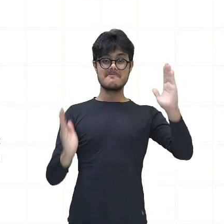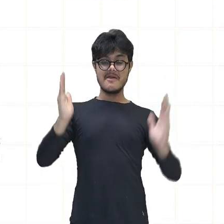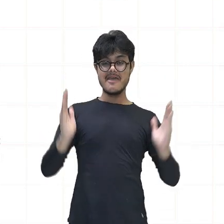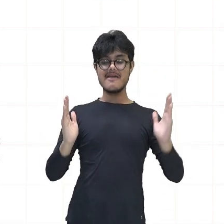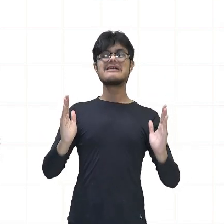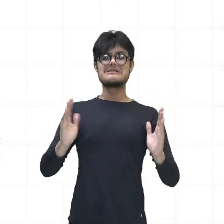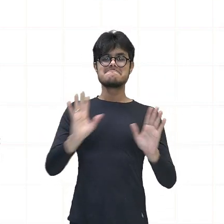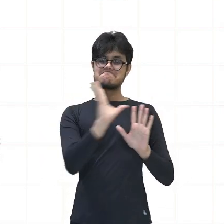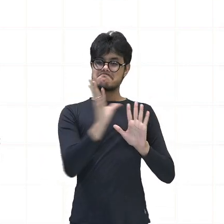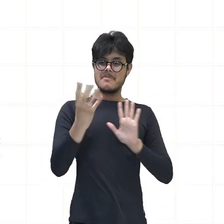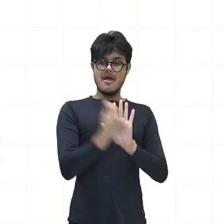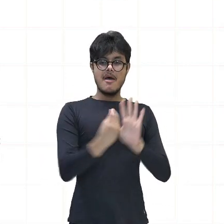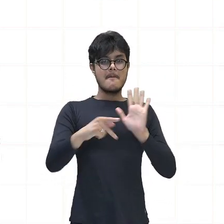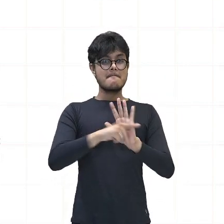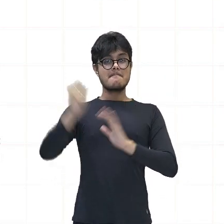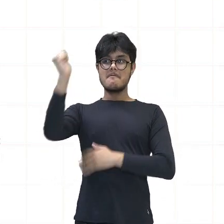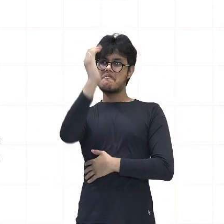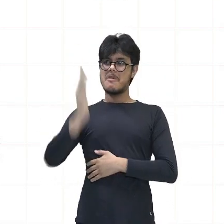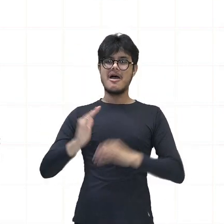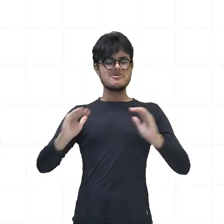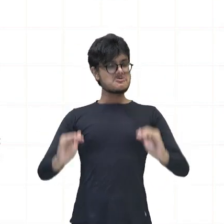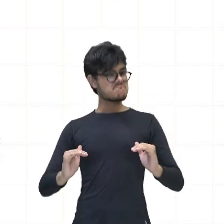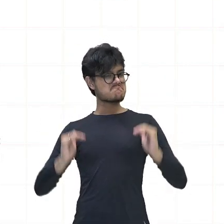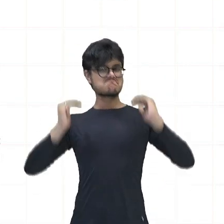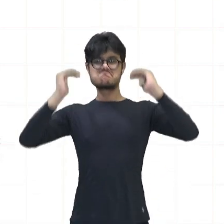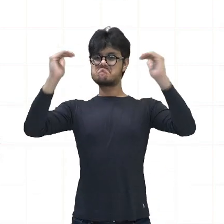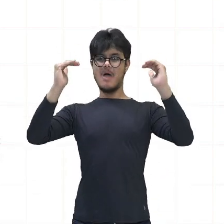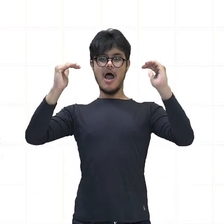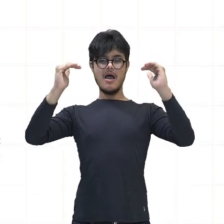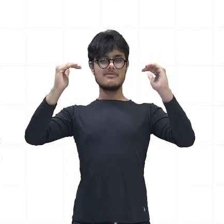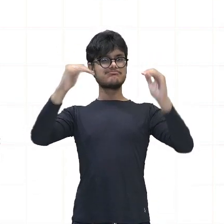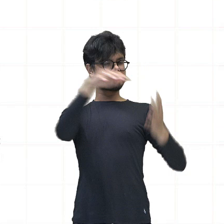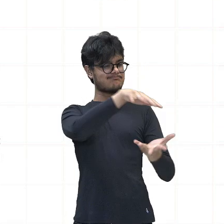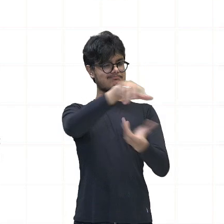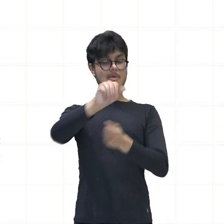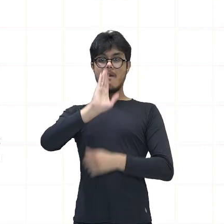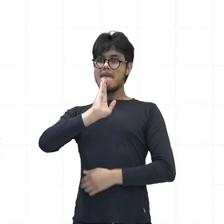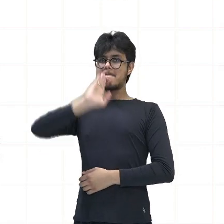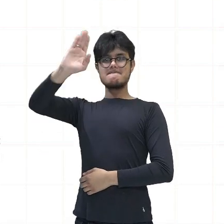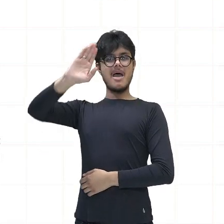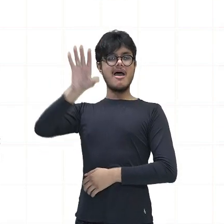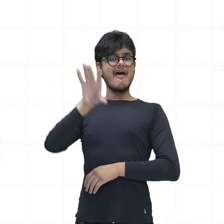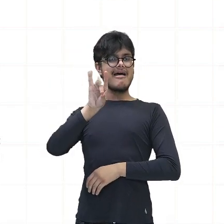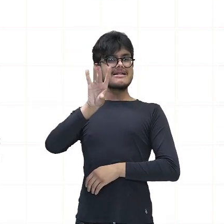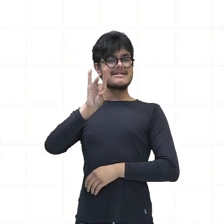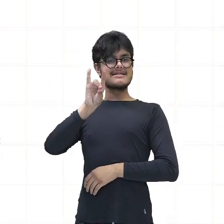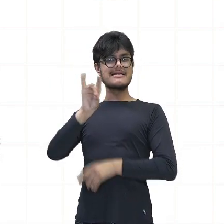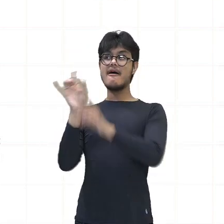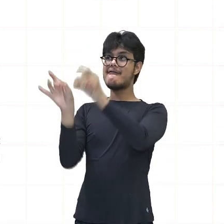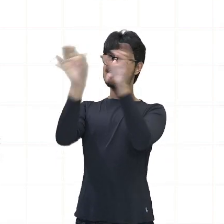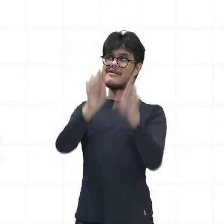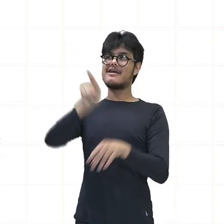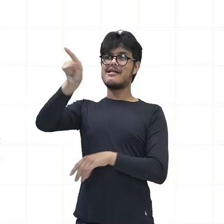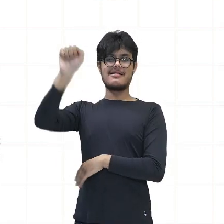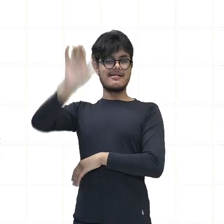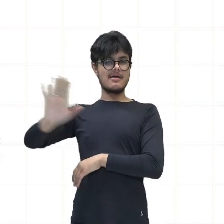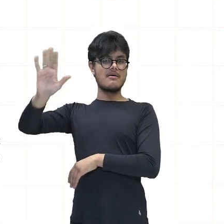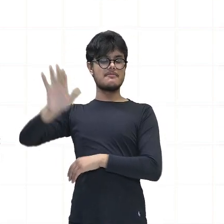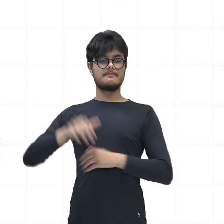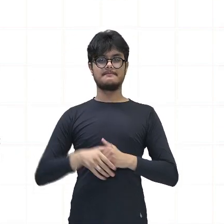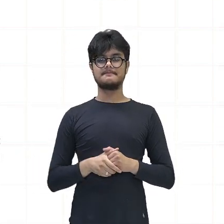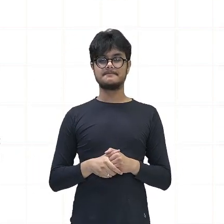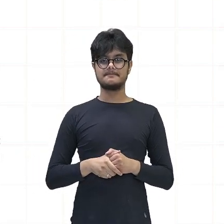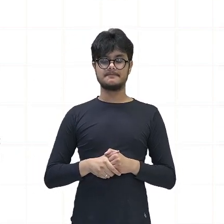a Amazônia, o Brasil, né, se torna o maior fornecedor mundial da borracha aí para a Europa. E aí